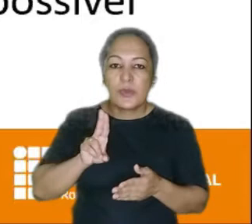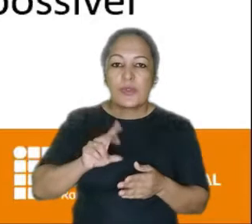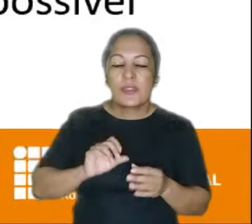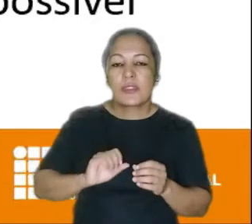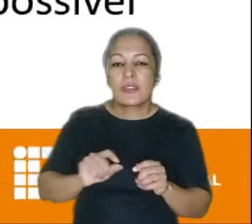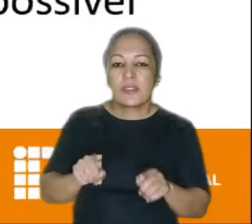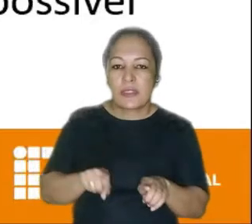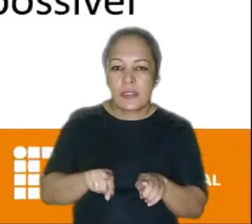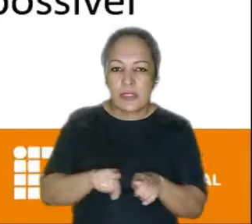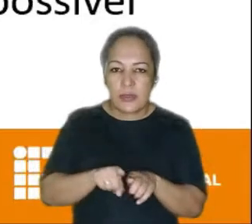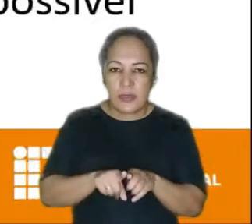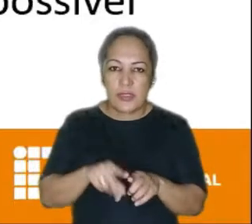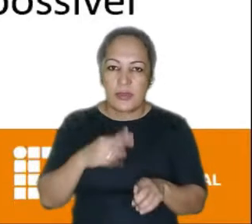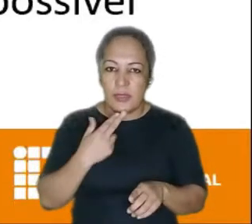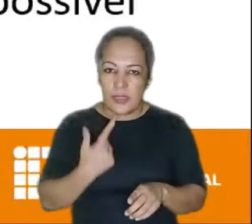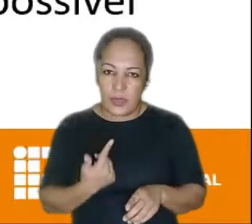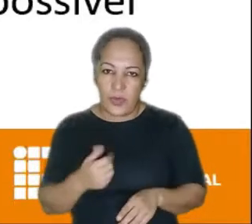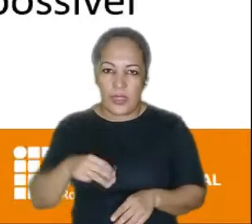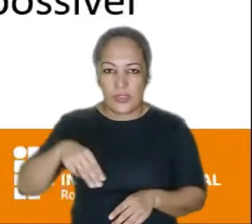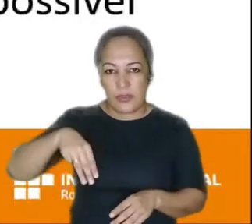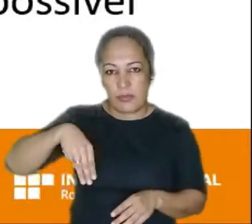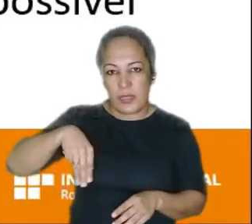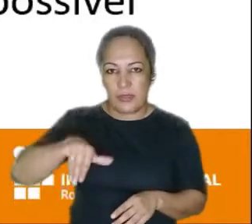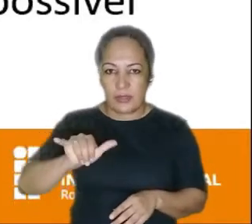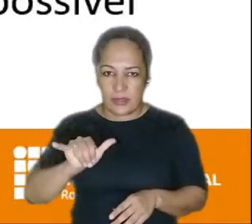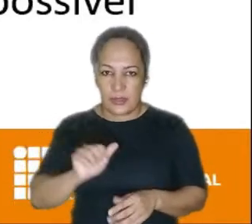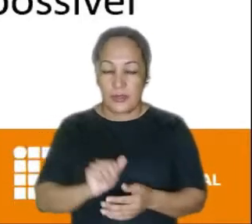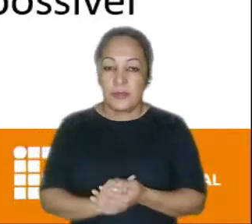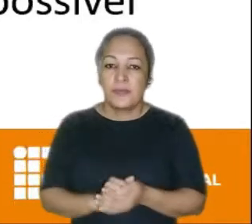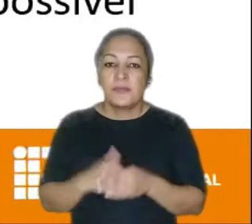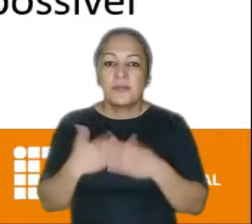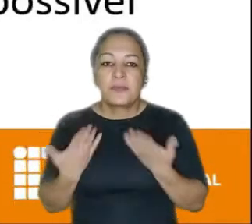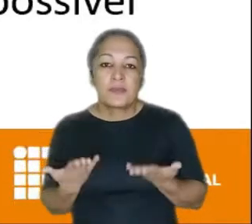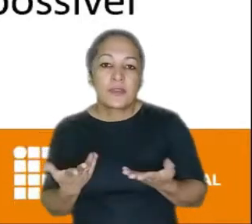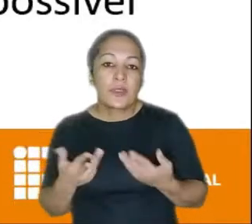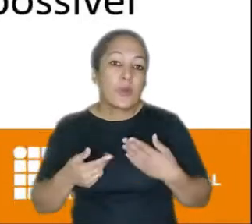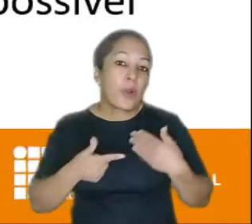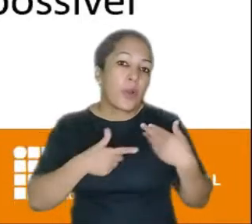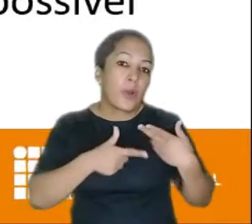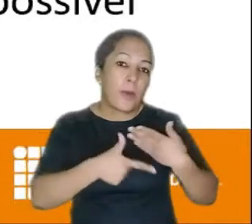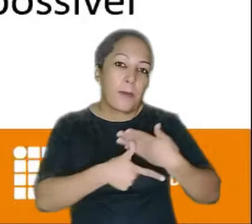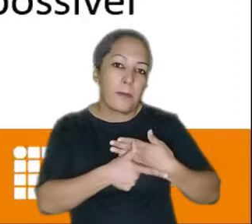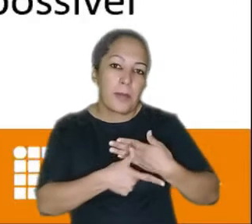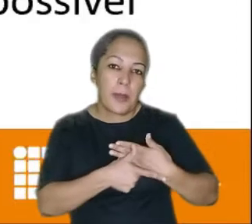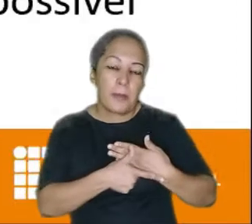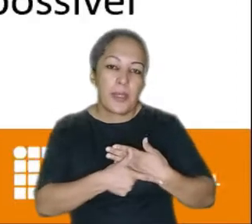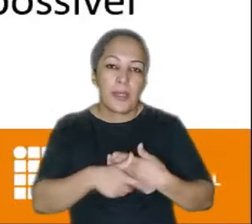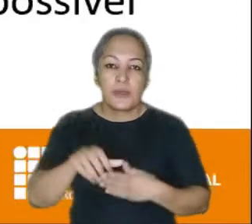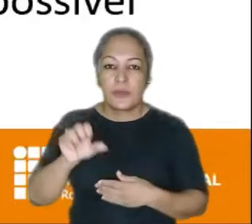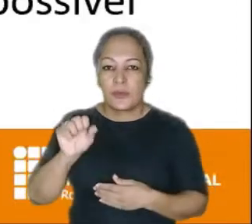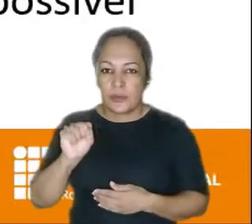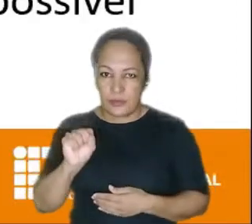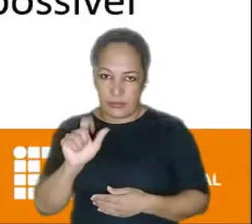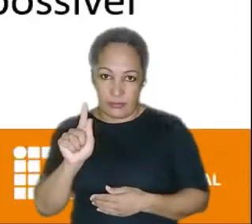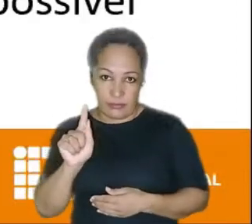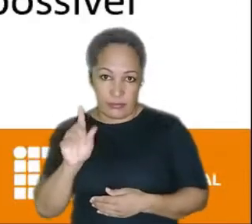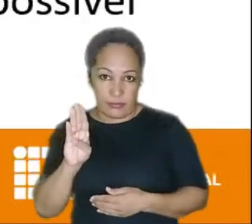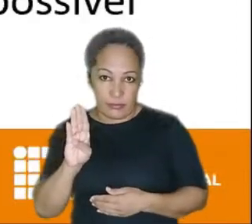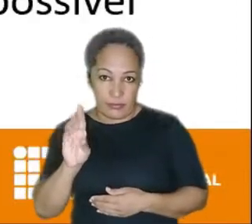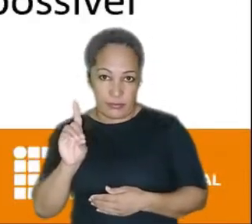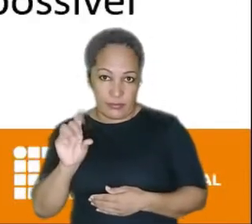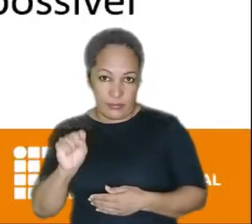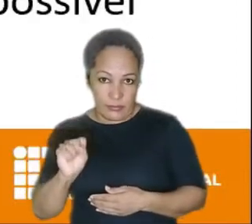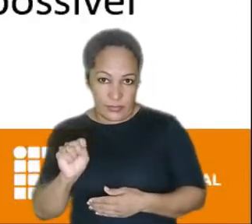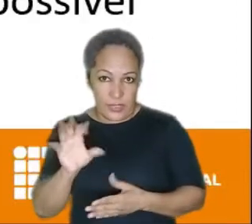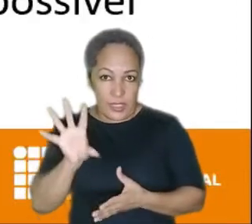SQL, bom? Muito bem, qual é a responsabilidade de um SGBD? Ele salva os dados no